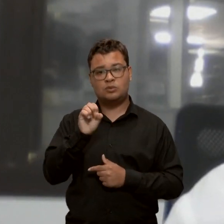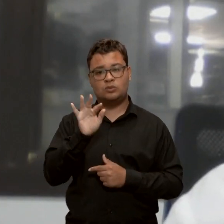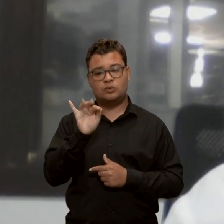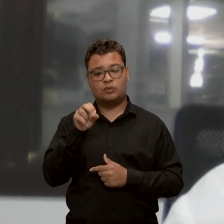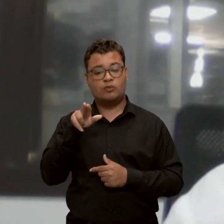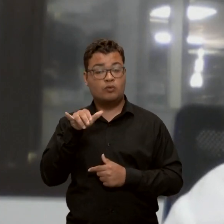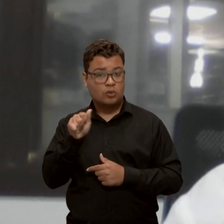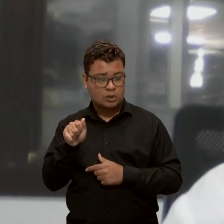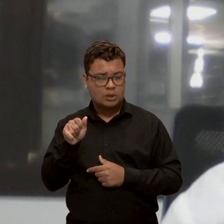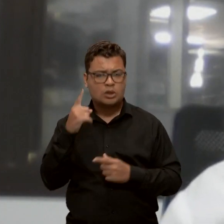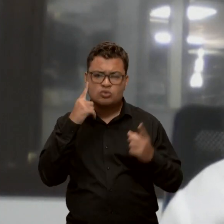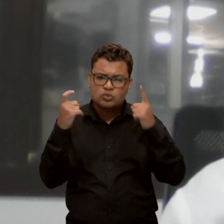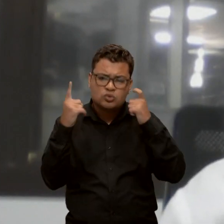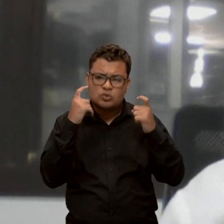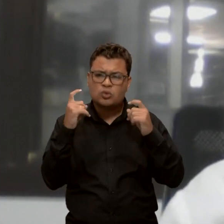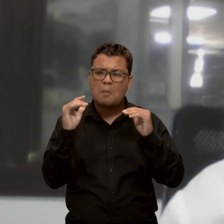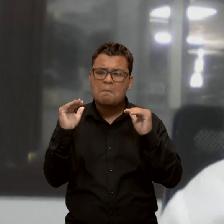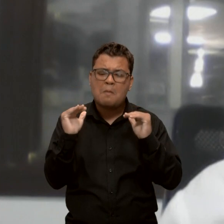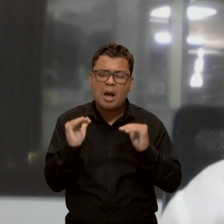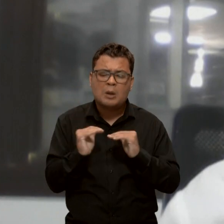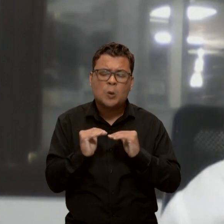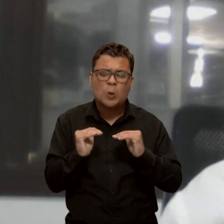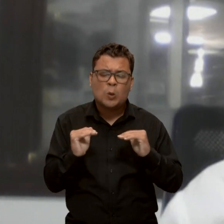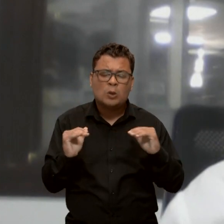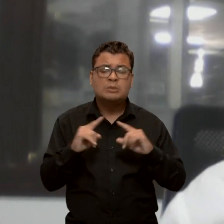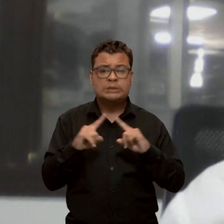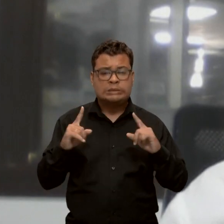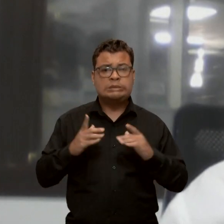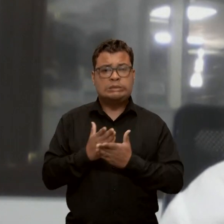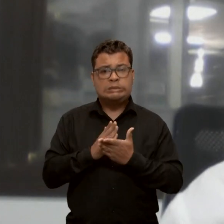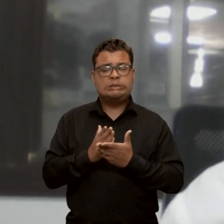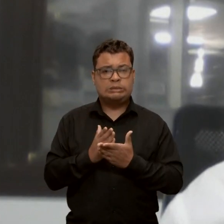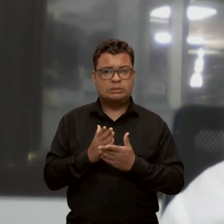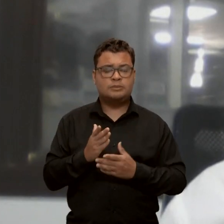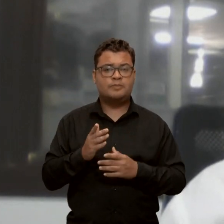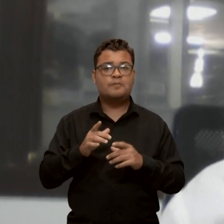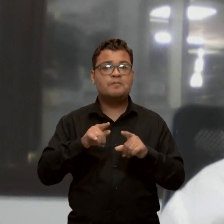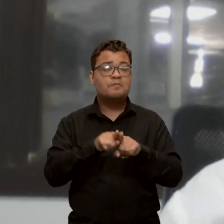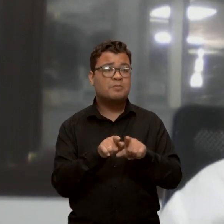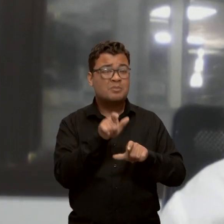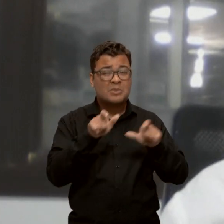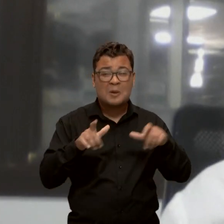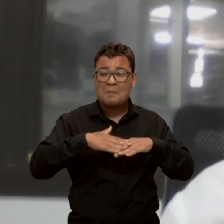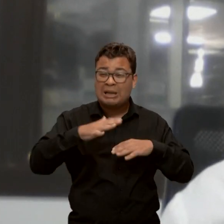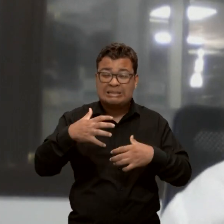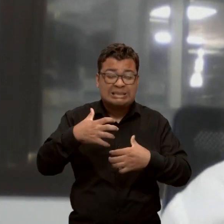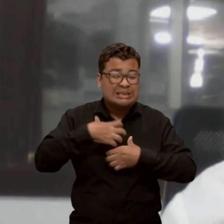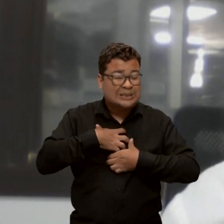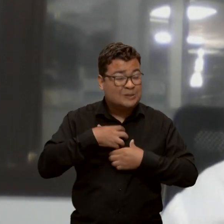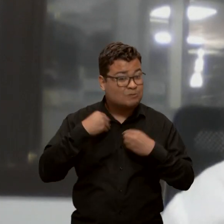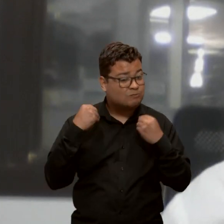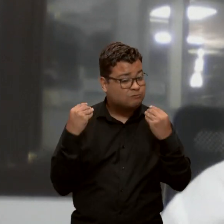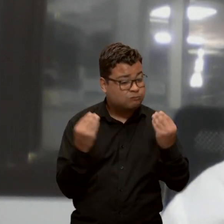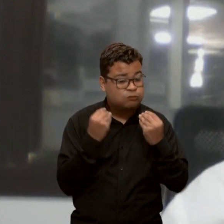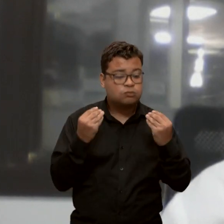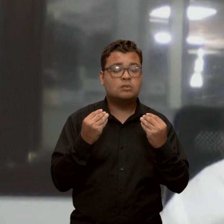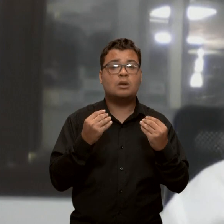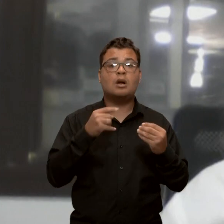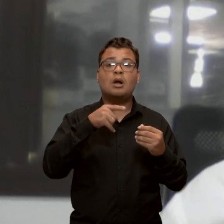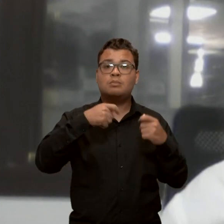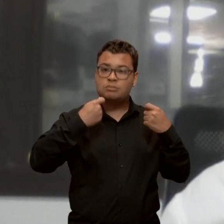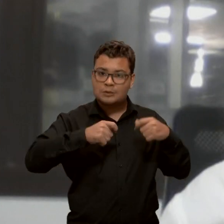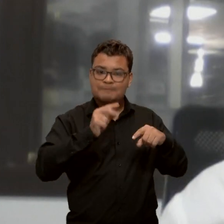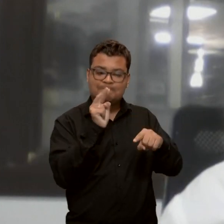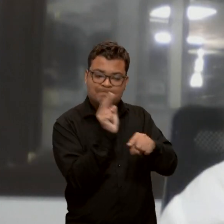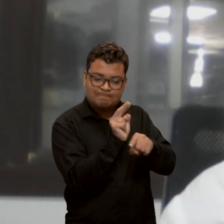mesmo baixinhos. As pessoas mais sensíveis, elas precisam ser protegidas.